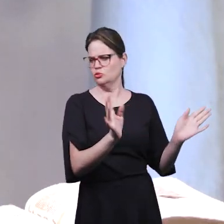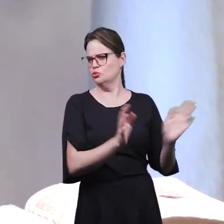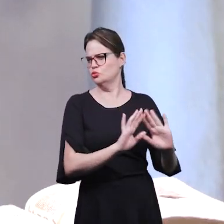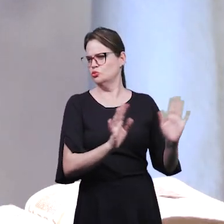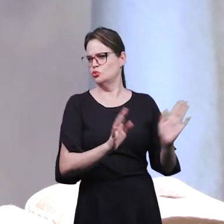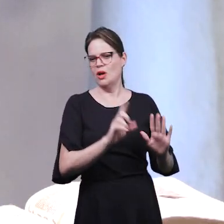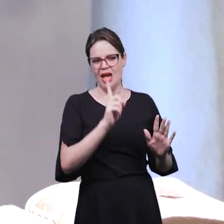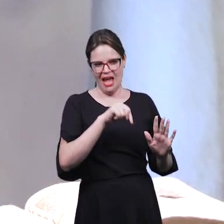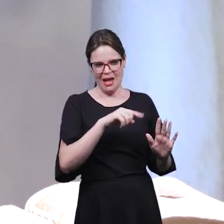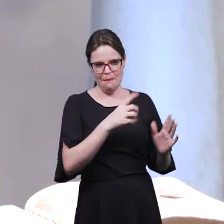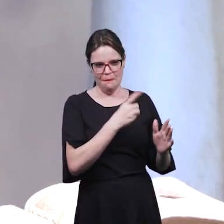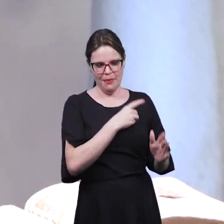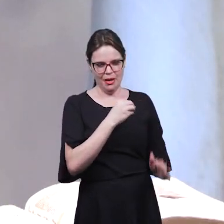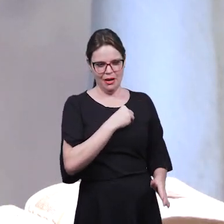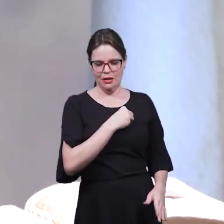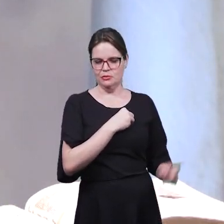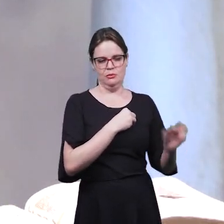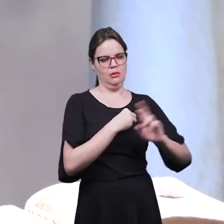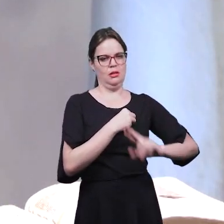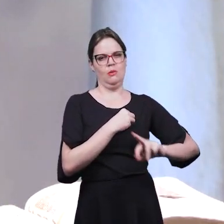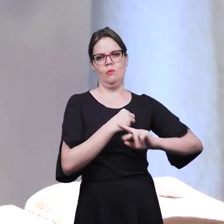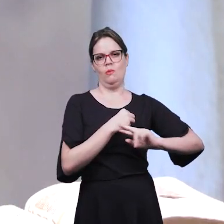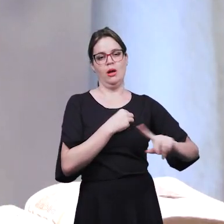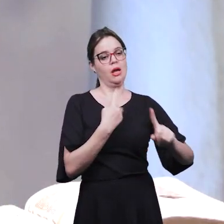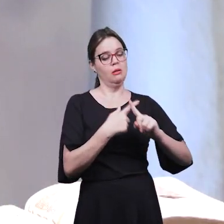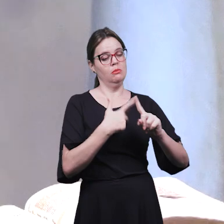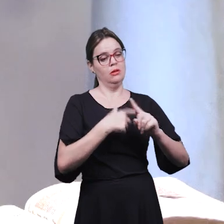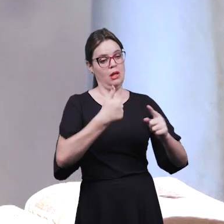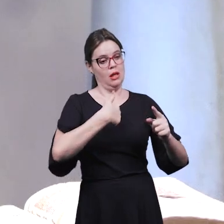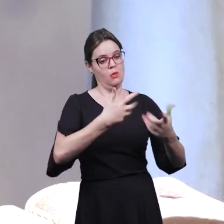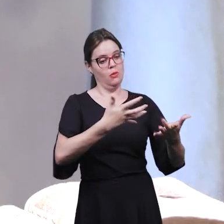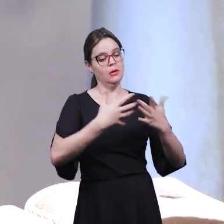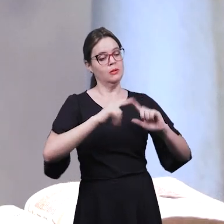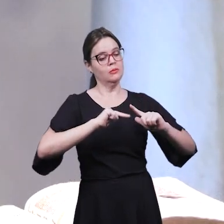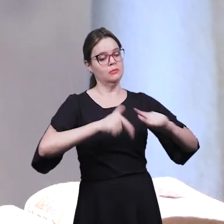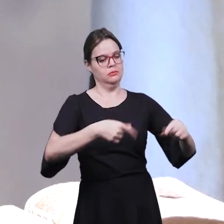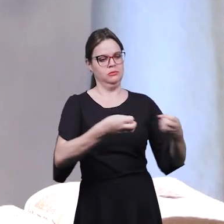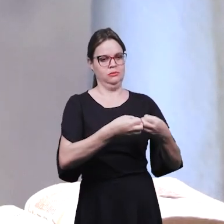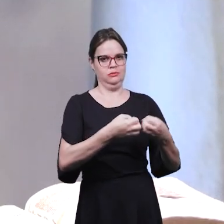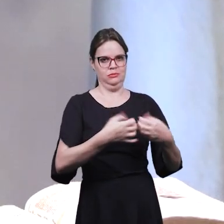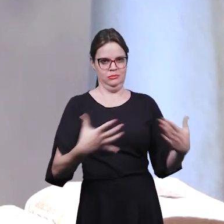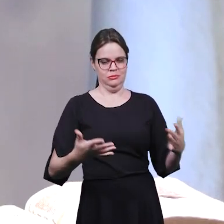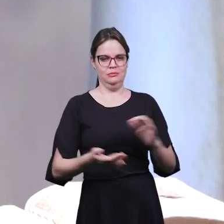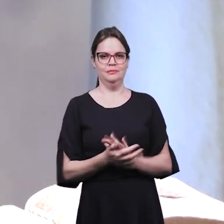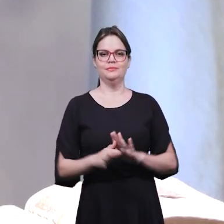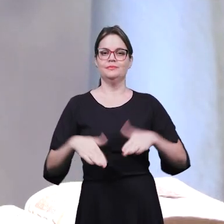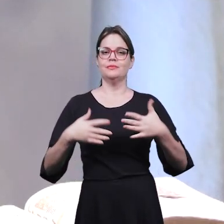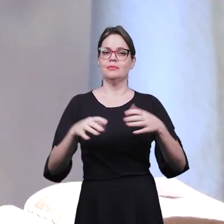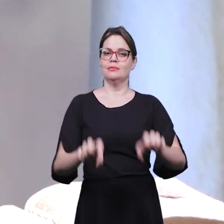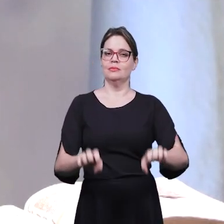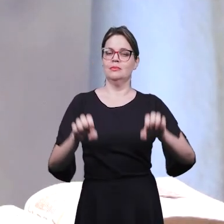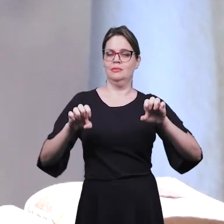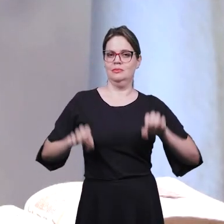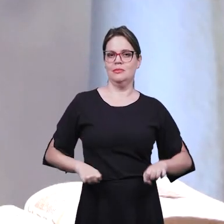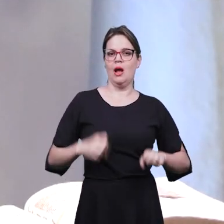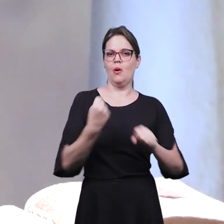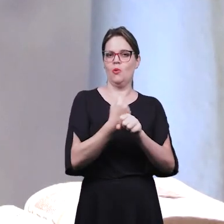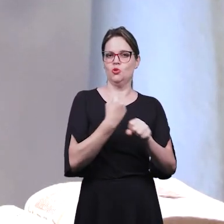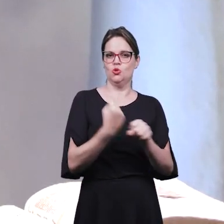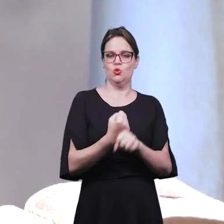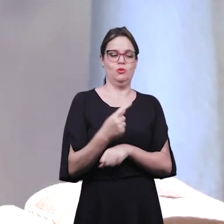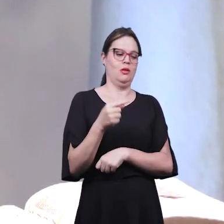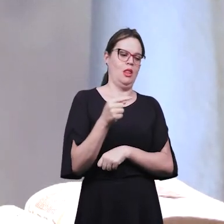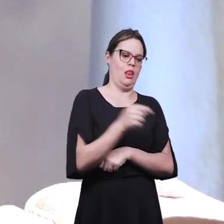milagre ali. Ezequias tinha construído ali aquele tanque, né, como falou bem Ian.